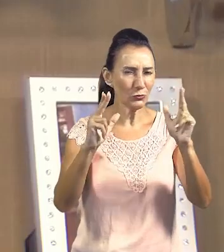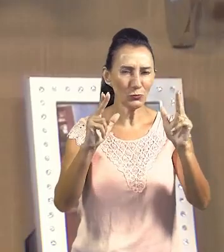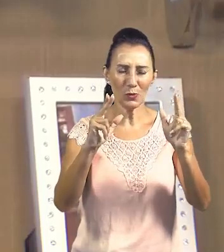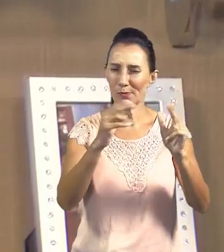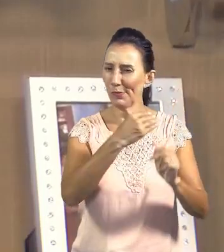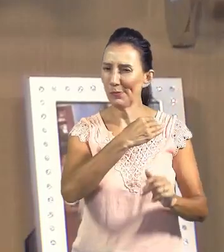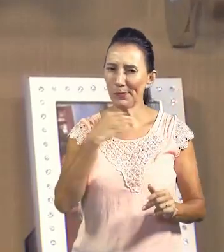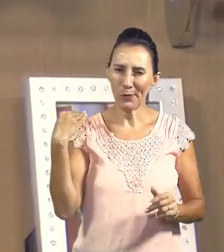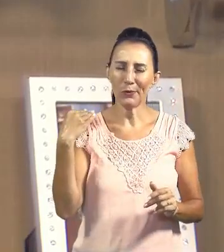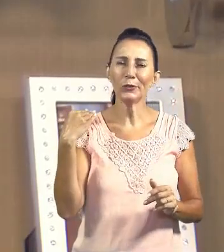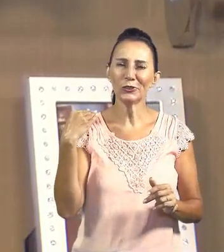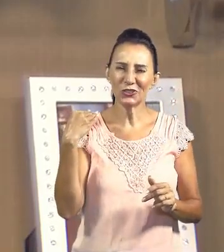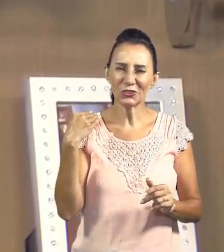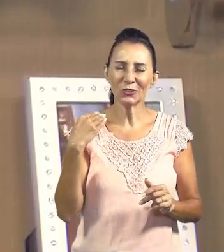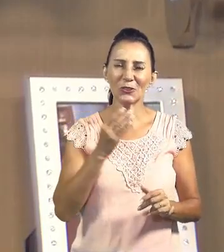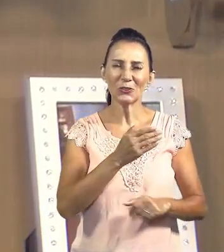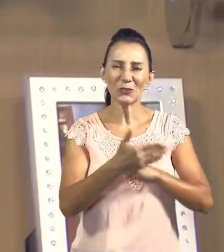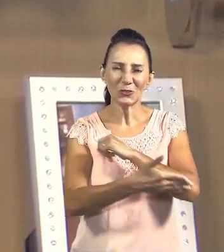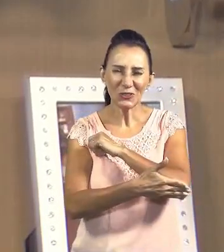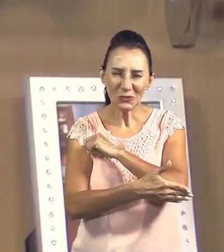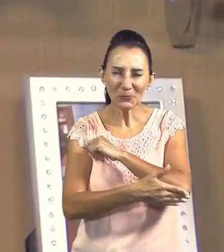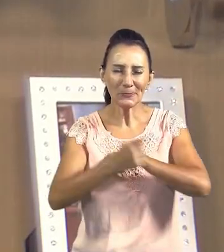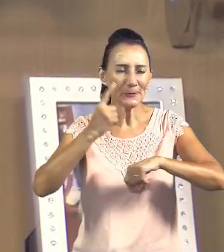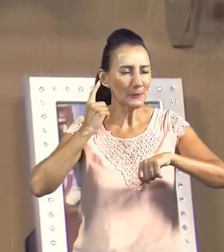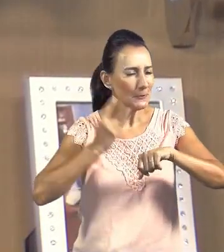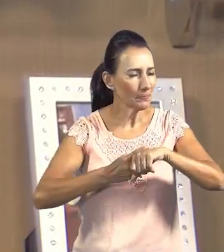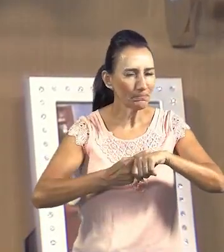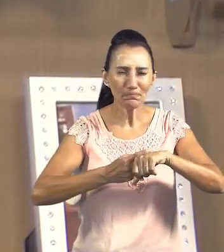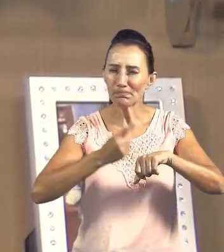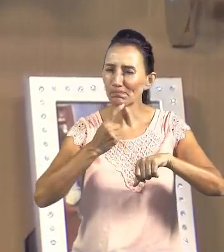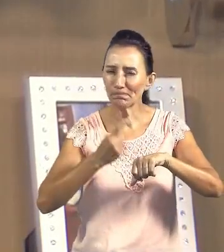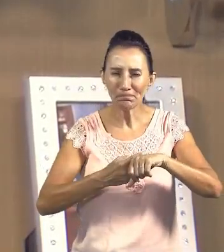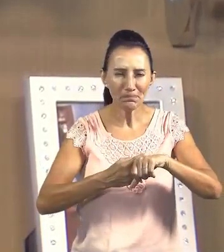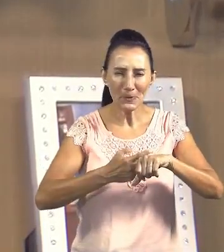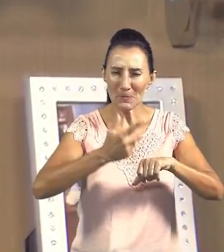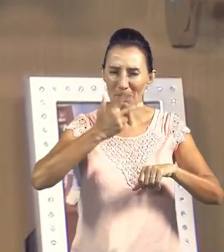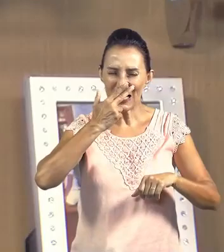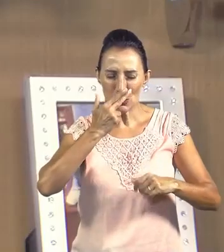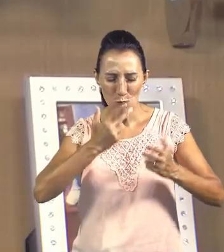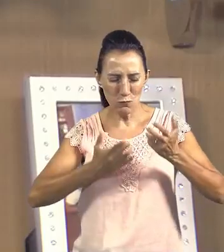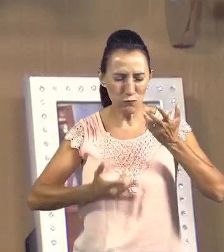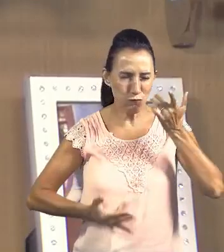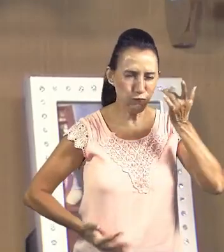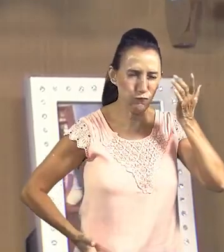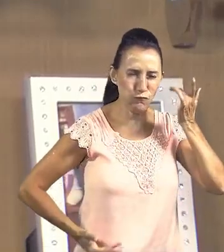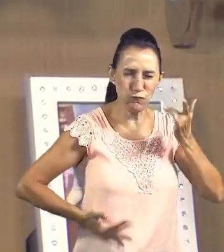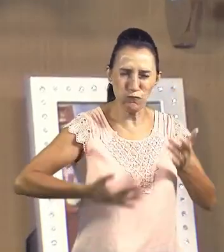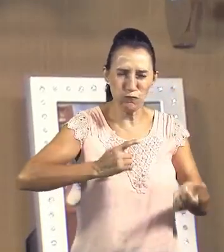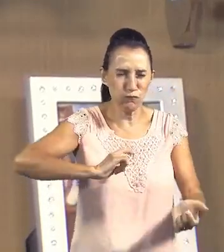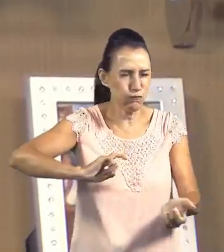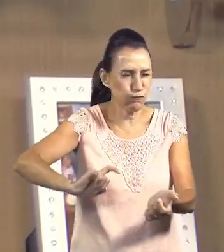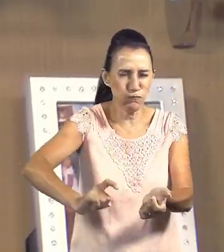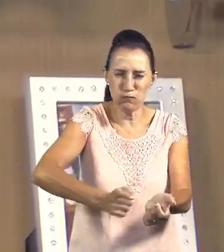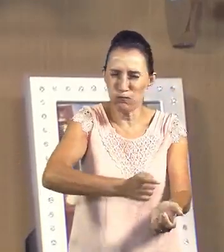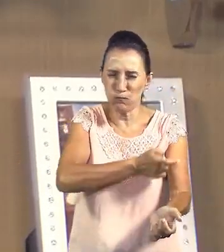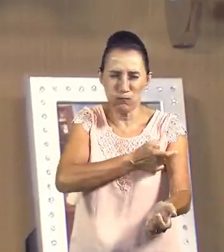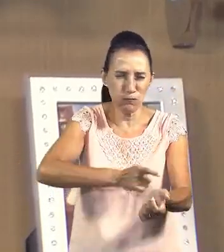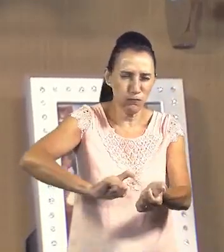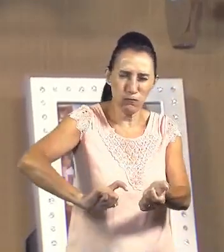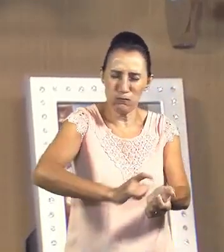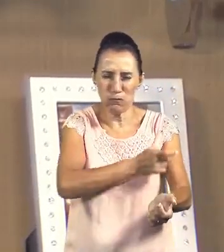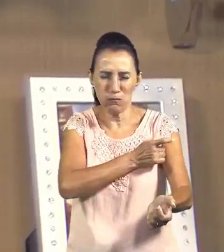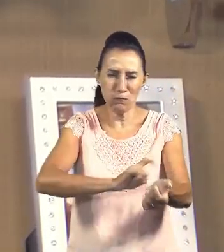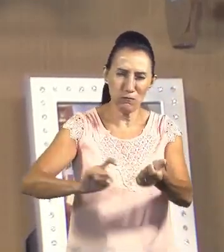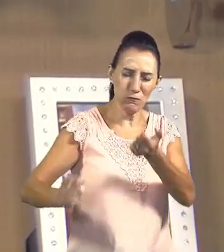e duro como a sepultura, o ciúme. As suas brasas são brasas de fogo, são